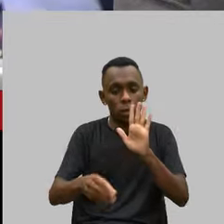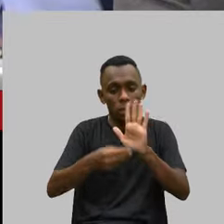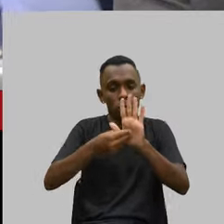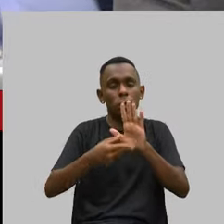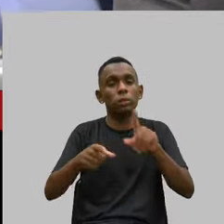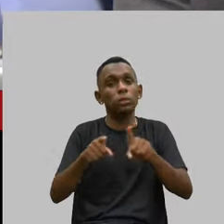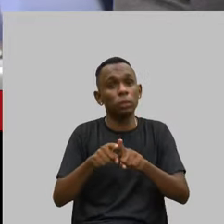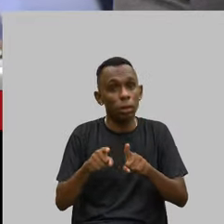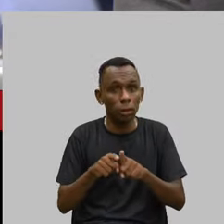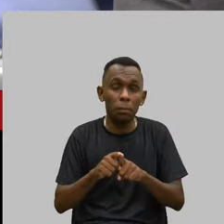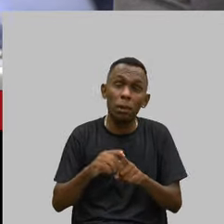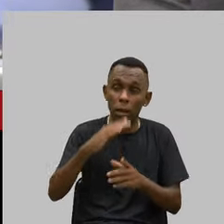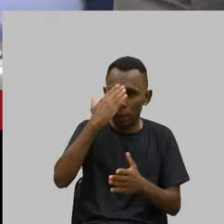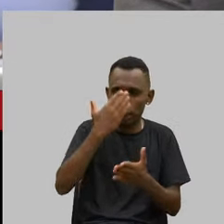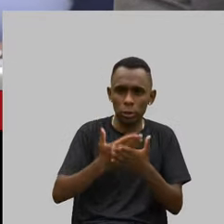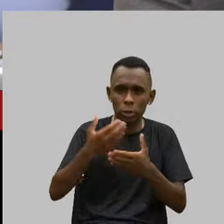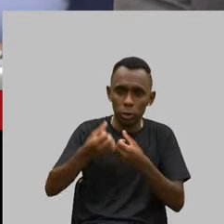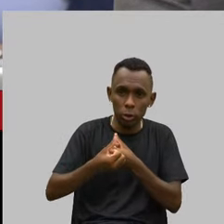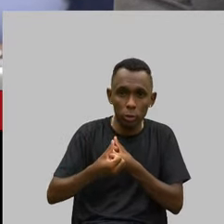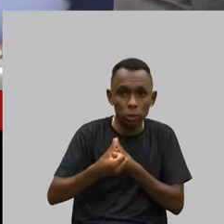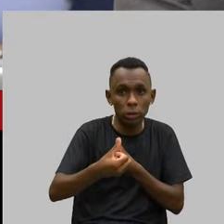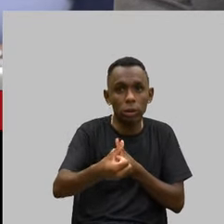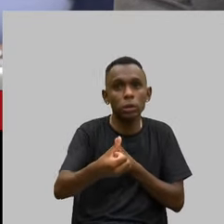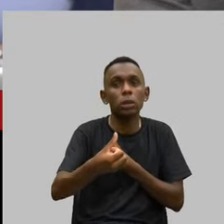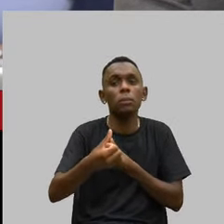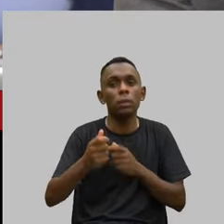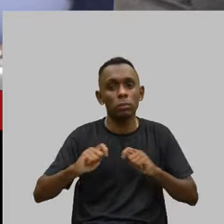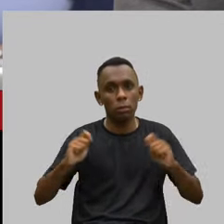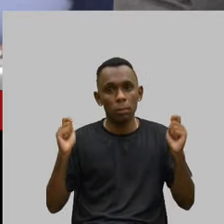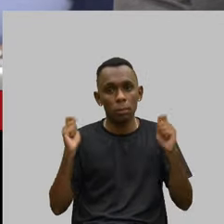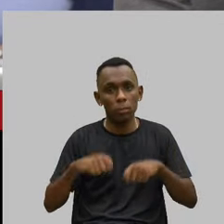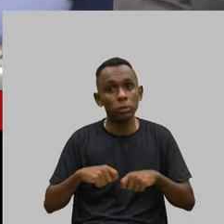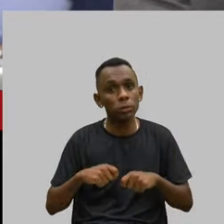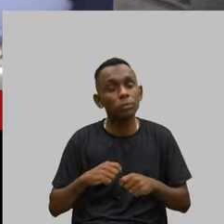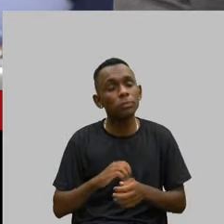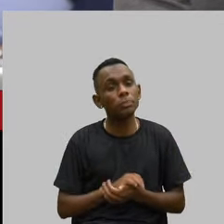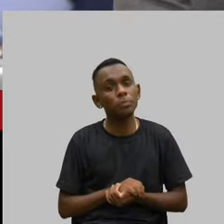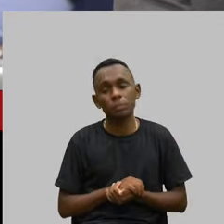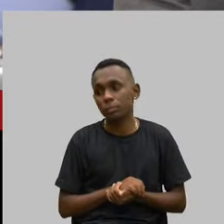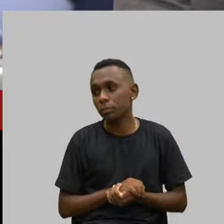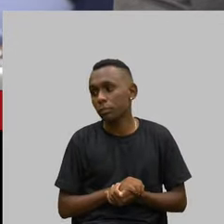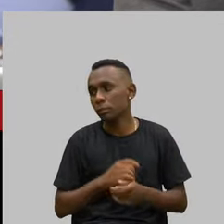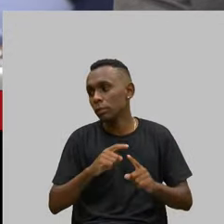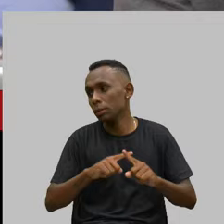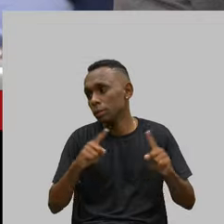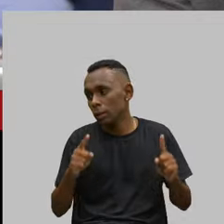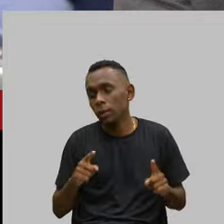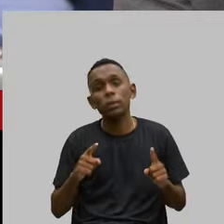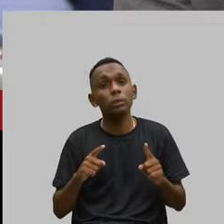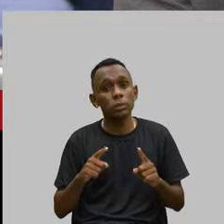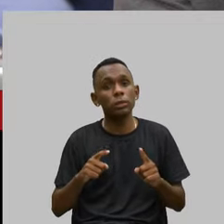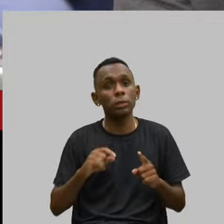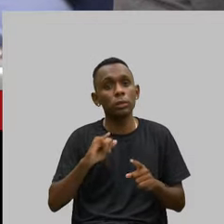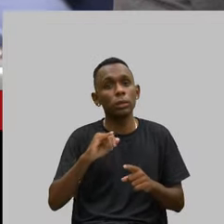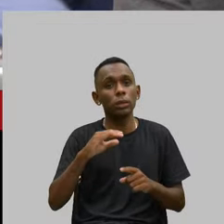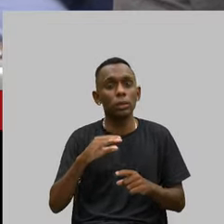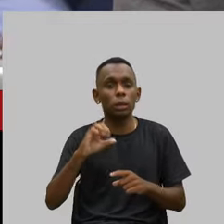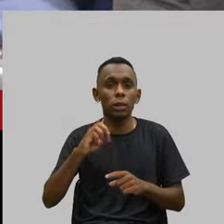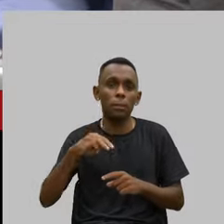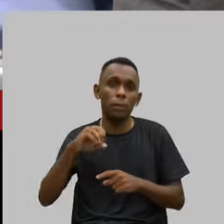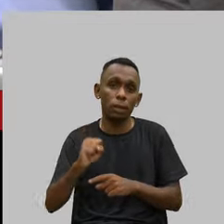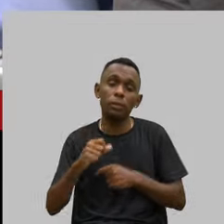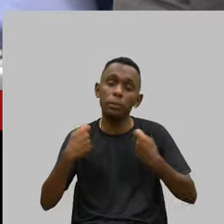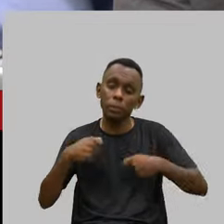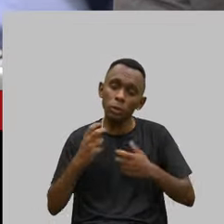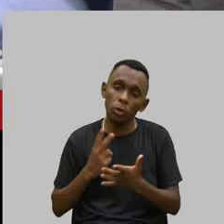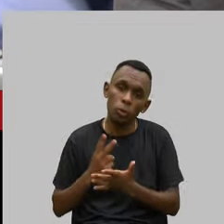acredita que no segundo semestre elas vão virar no entanto o isms precisa ser mantido E aí sim nós